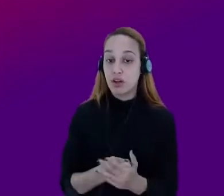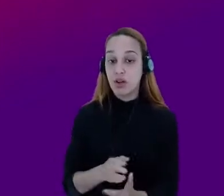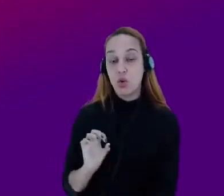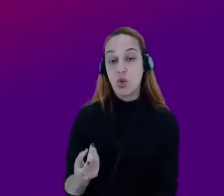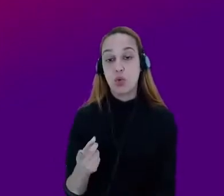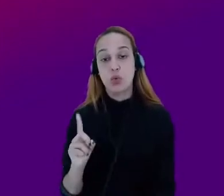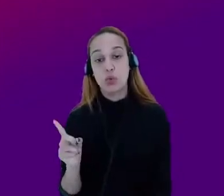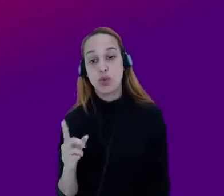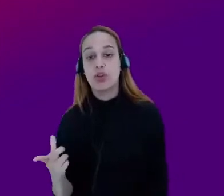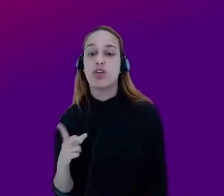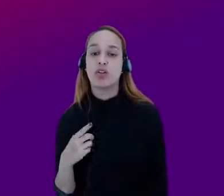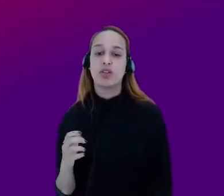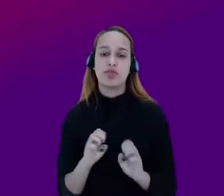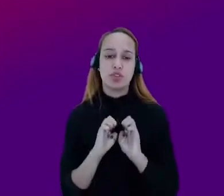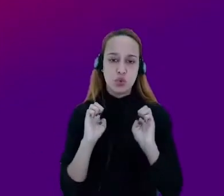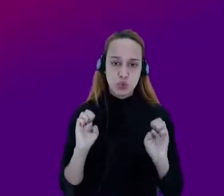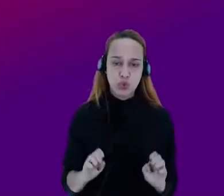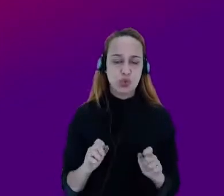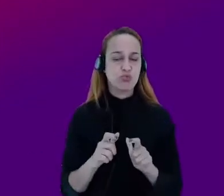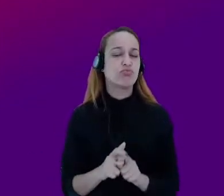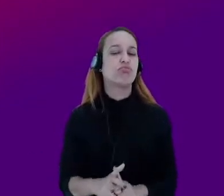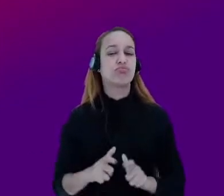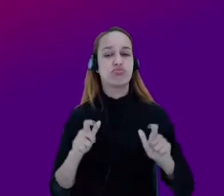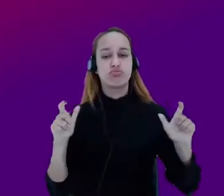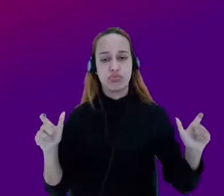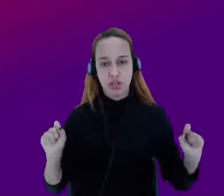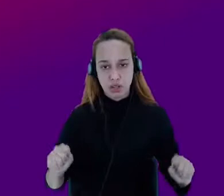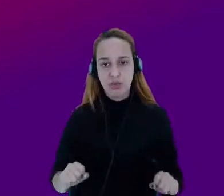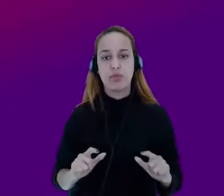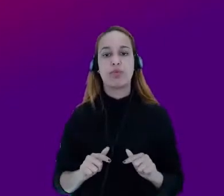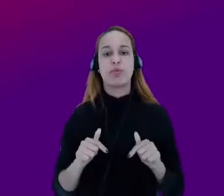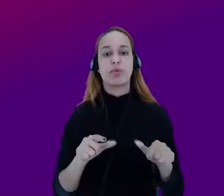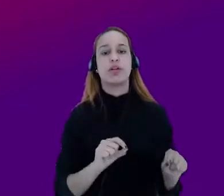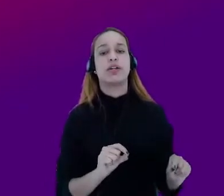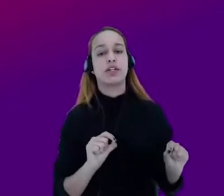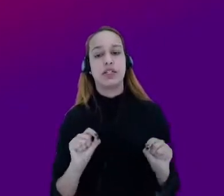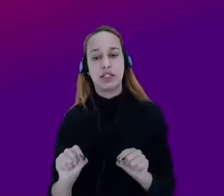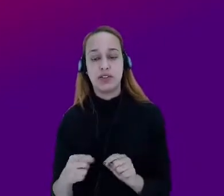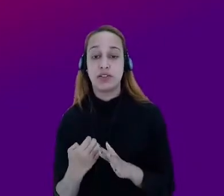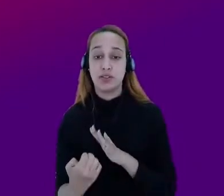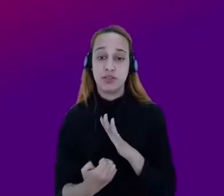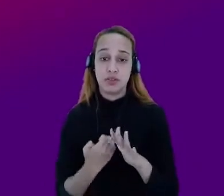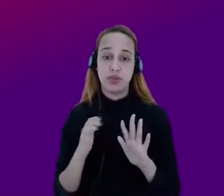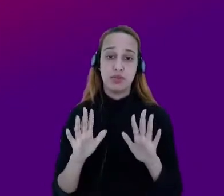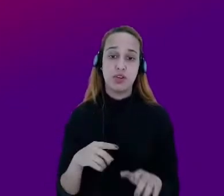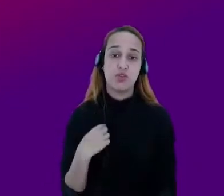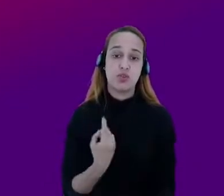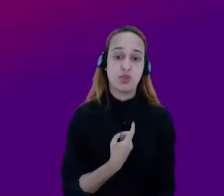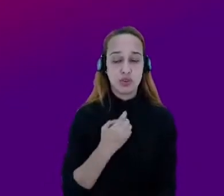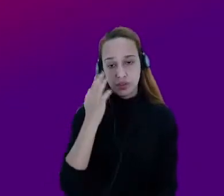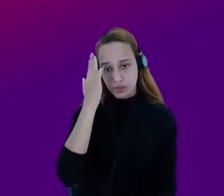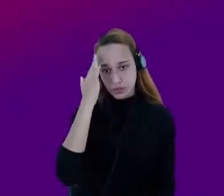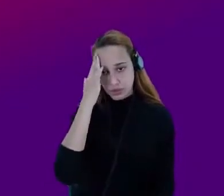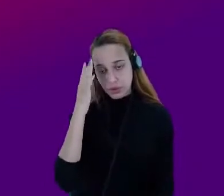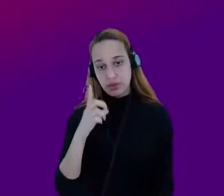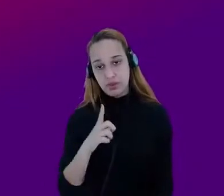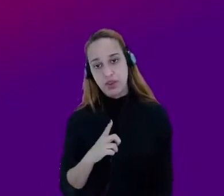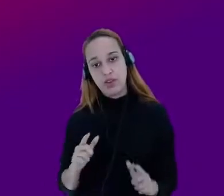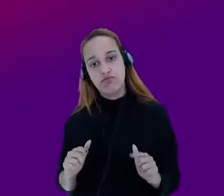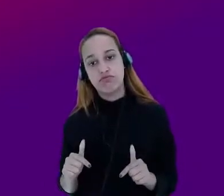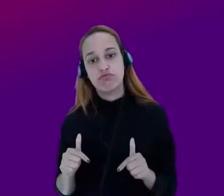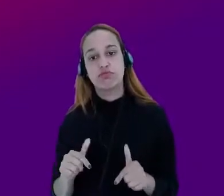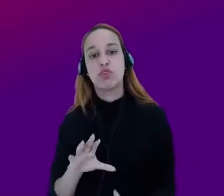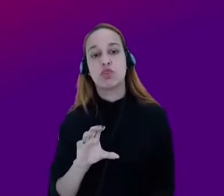estrutura aqui muito grande para fazer isso na nossa empresa. Porém, nós sabemos que existem operações de